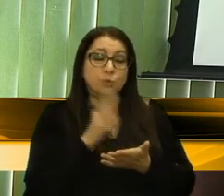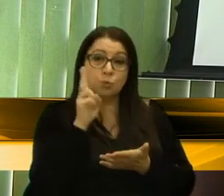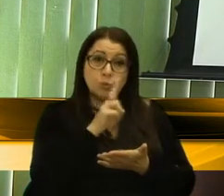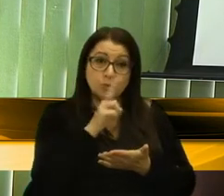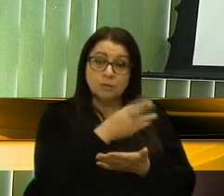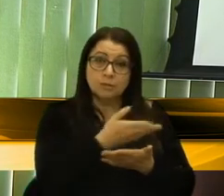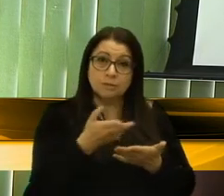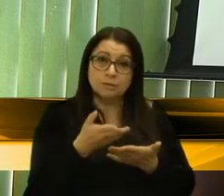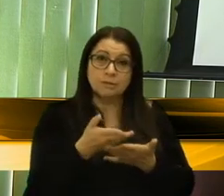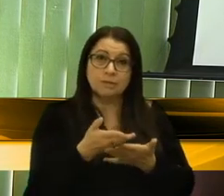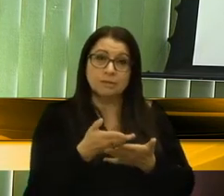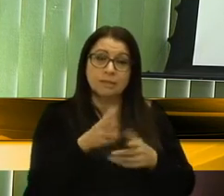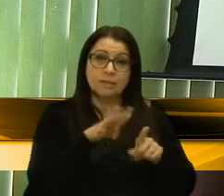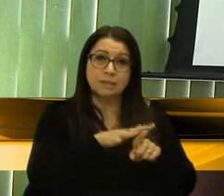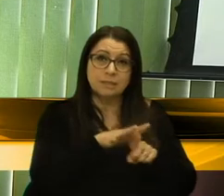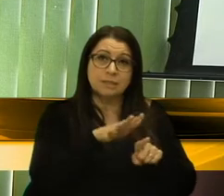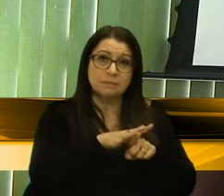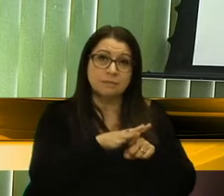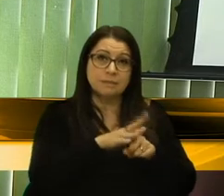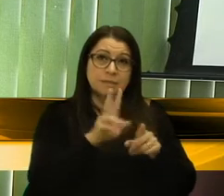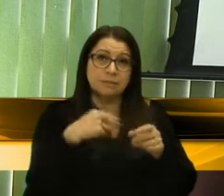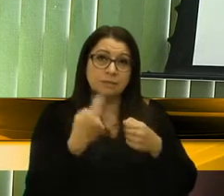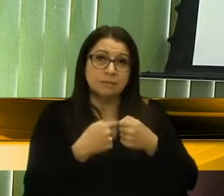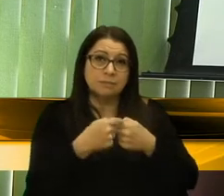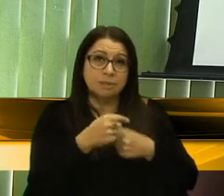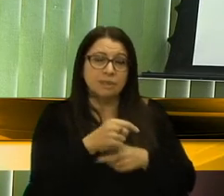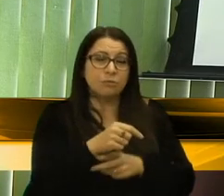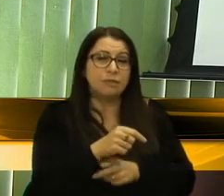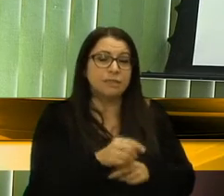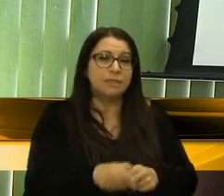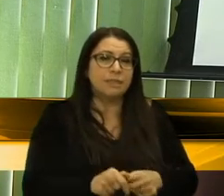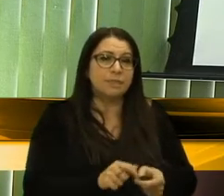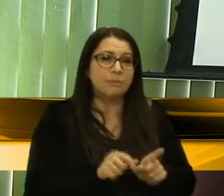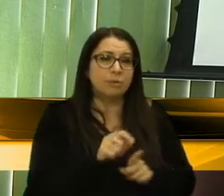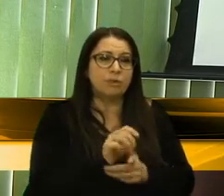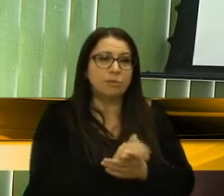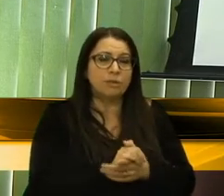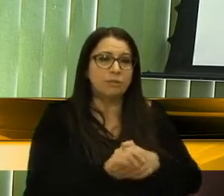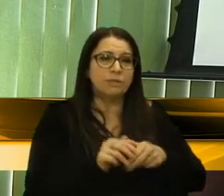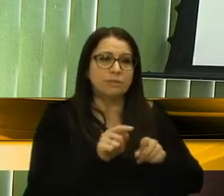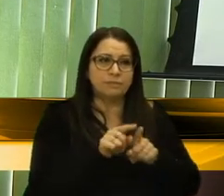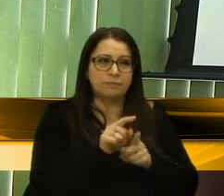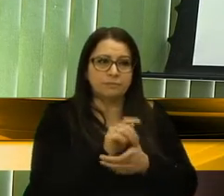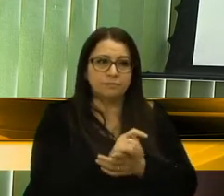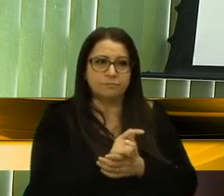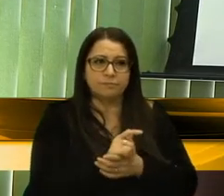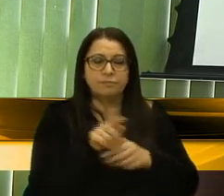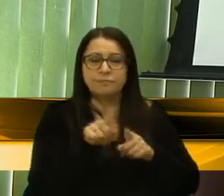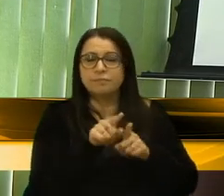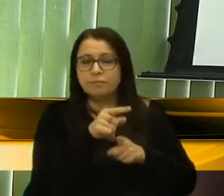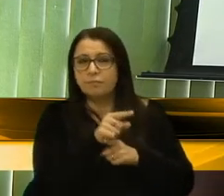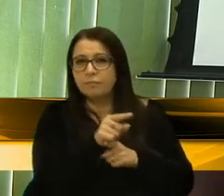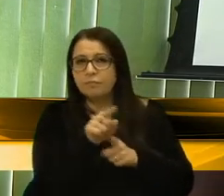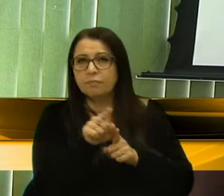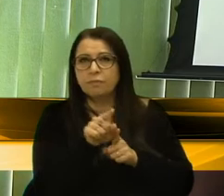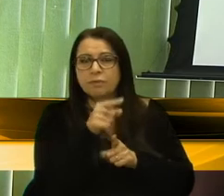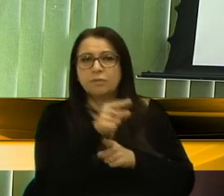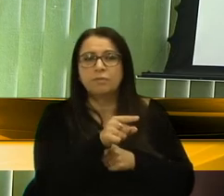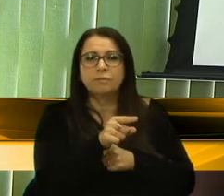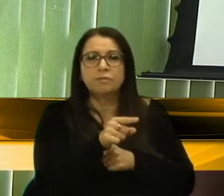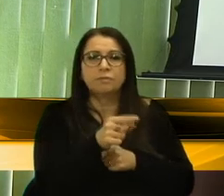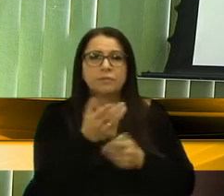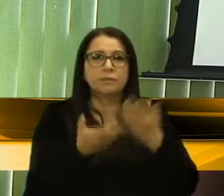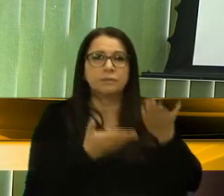urgência, as demandas da nossa cidade, né? Então, quero aqui colocar que o